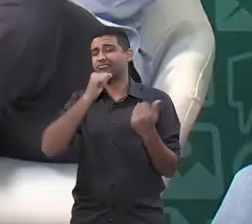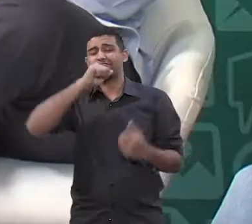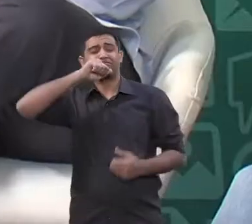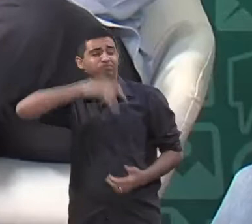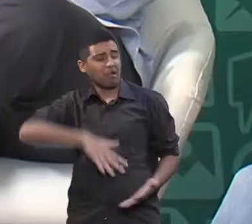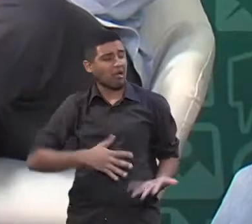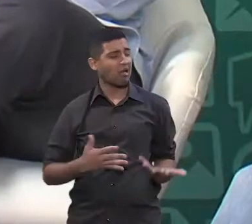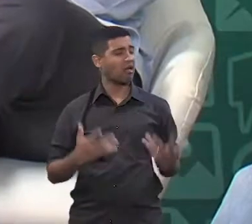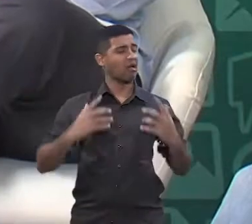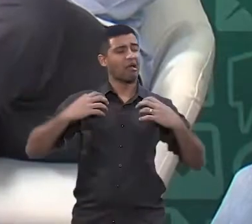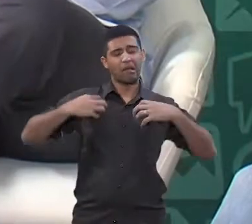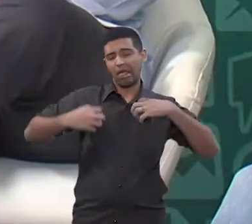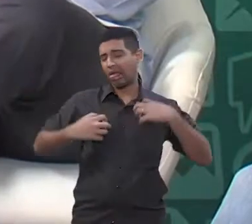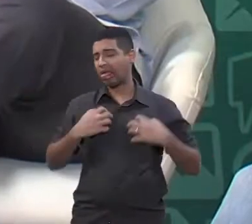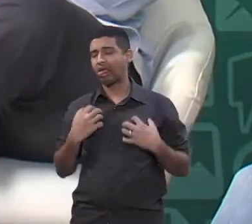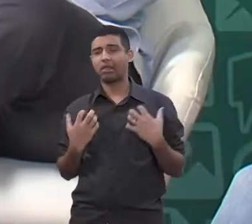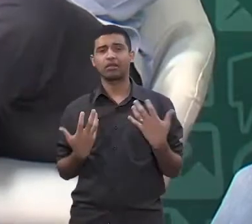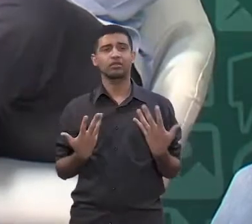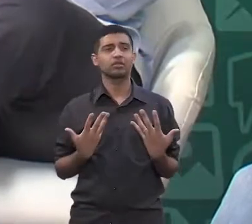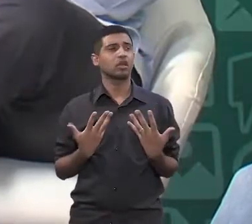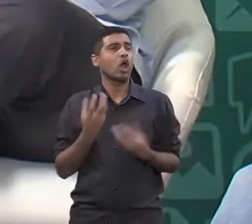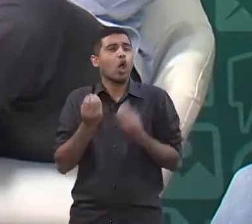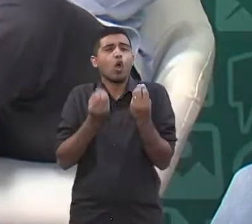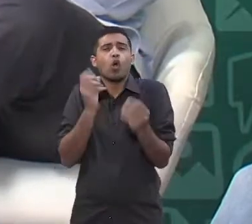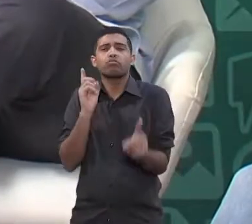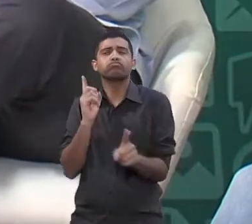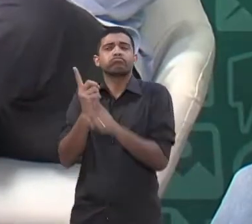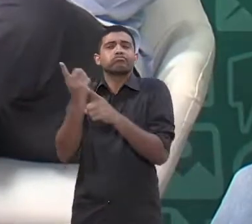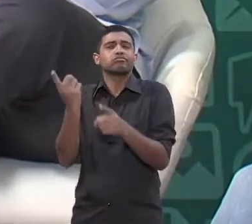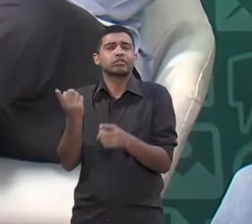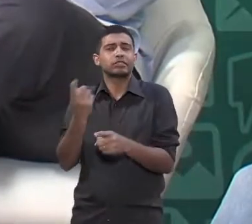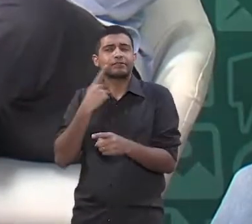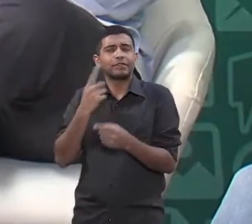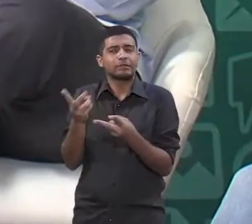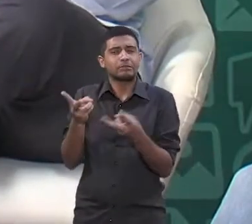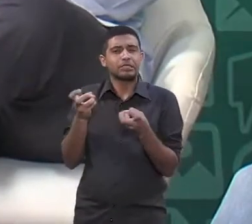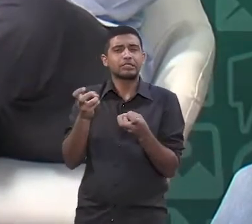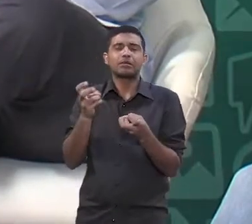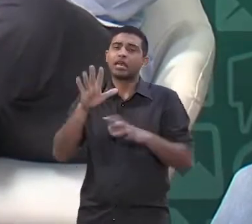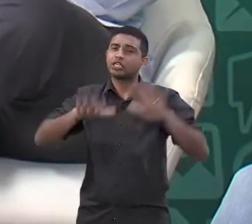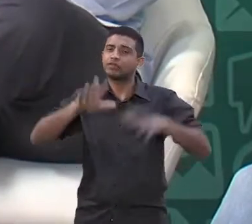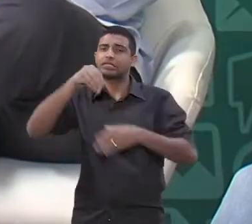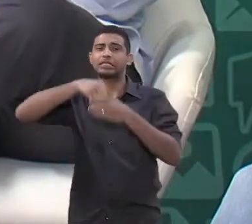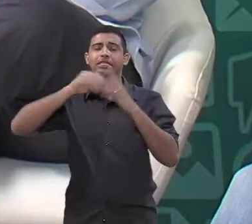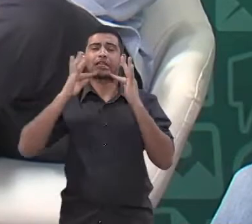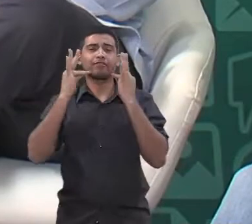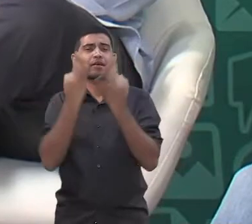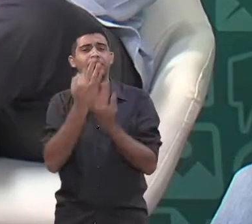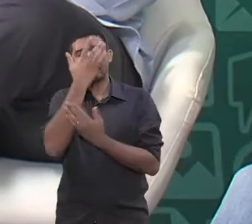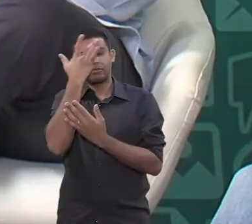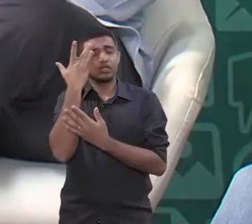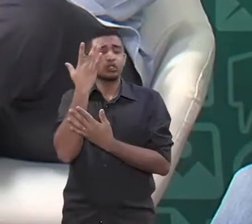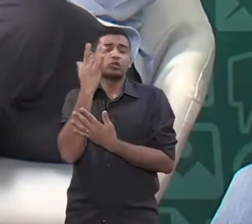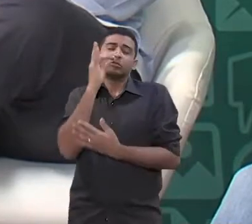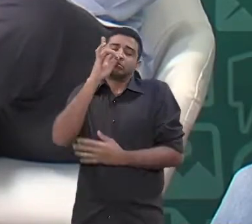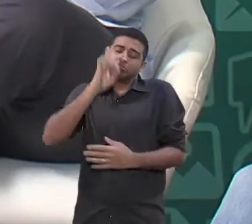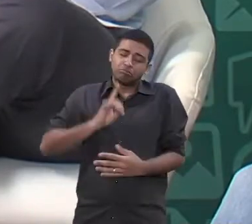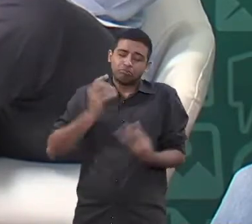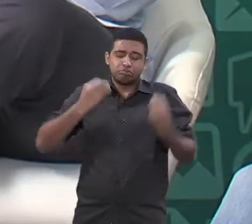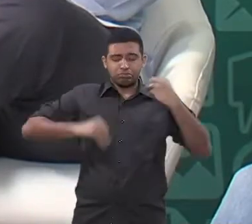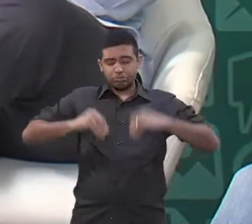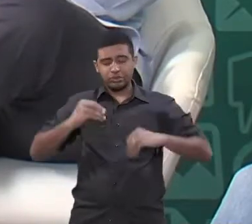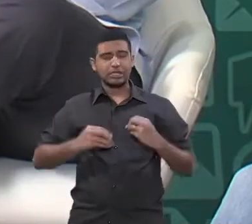mal com aquilo mesmo, entendeu? E como identificar, né? Às vezes uma pessoa, né, que está com alguém na família depressivo,